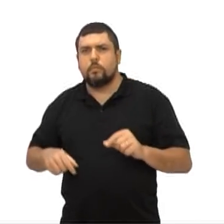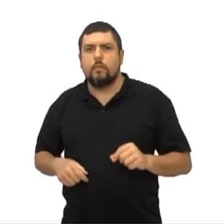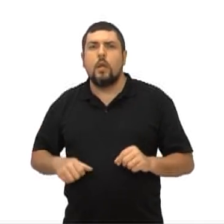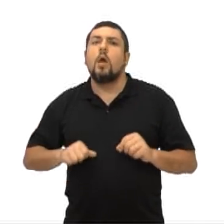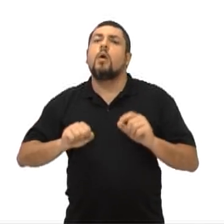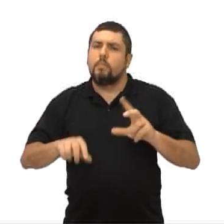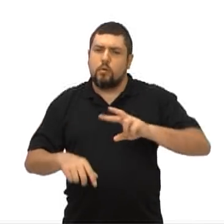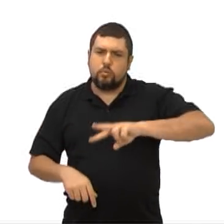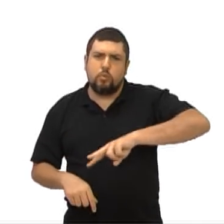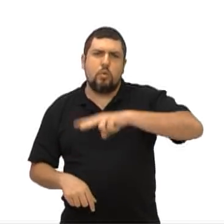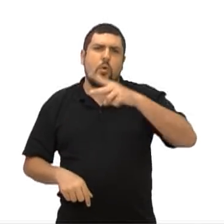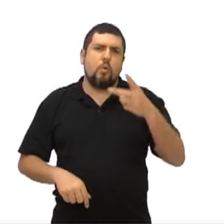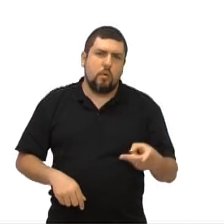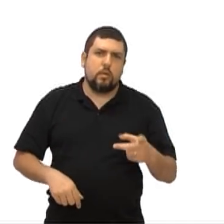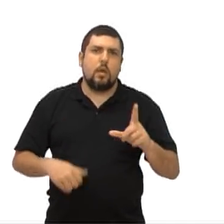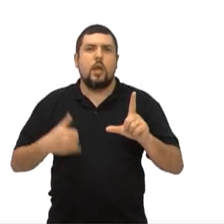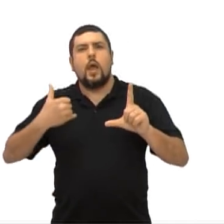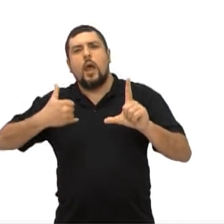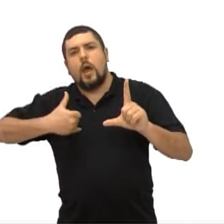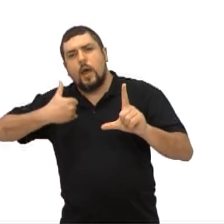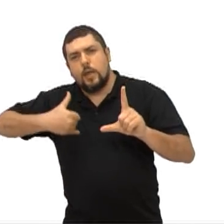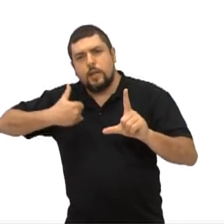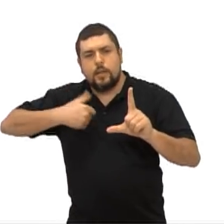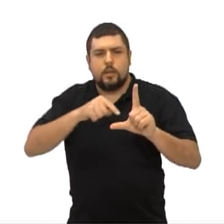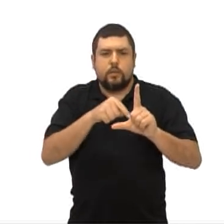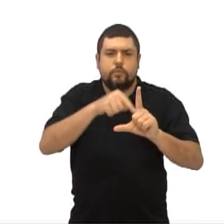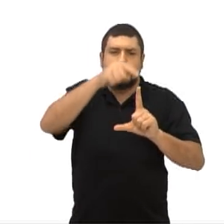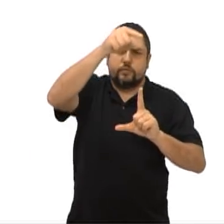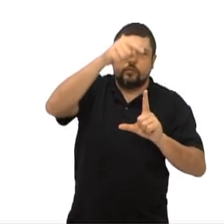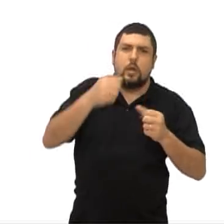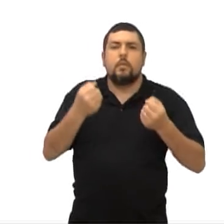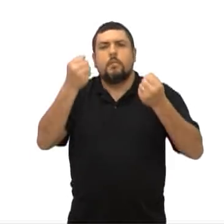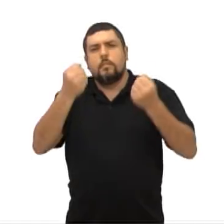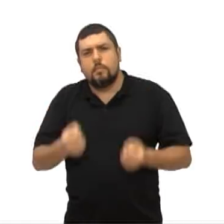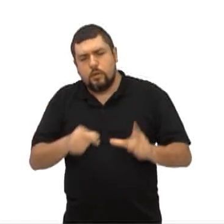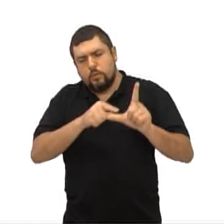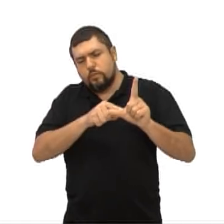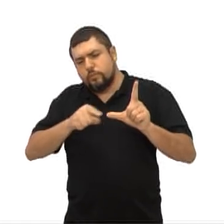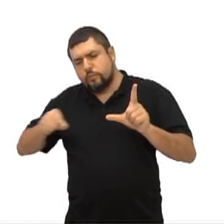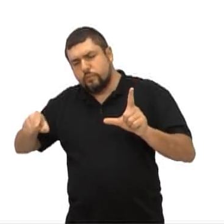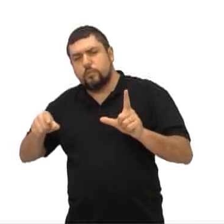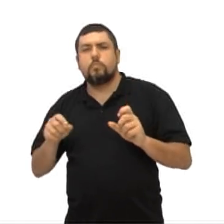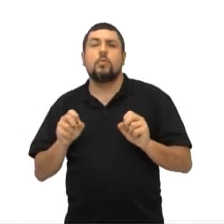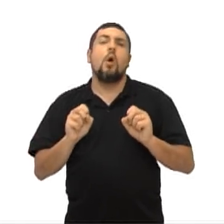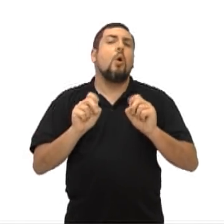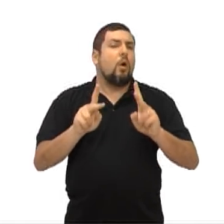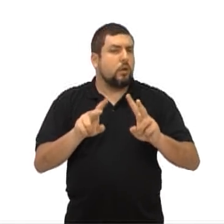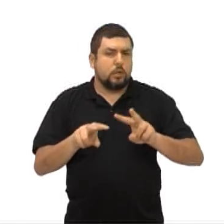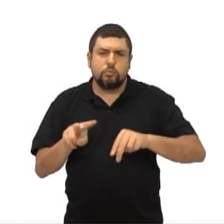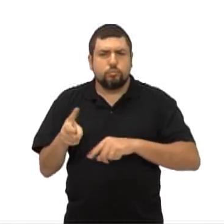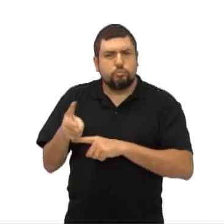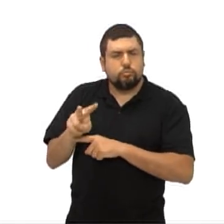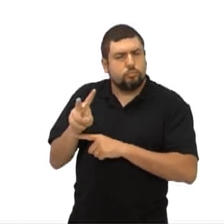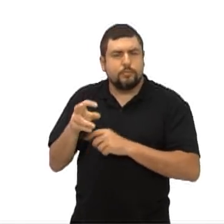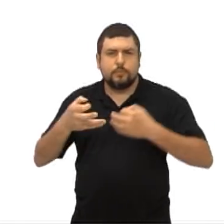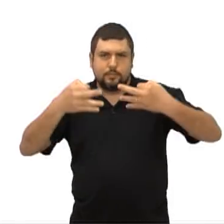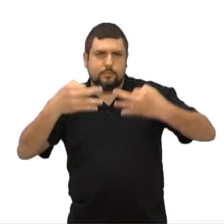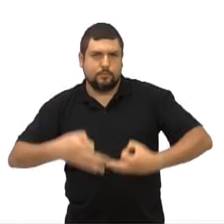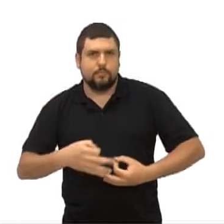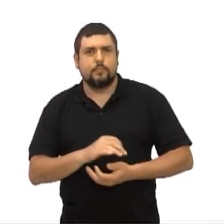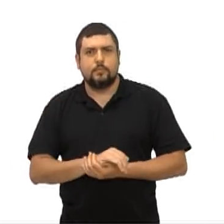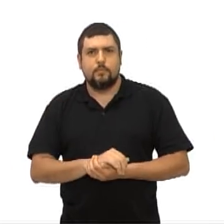tenha plotado ao contrário, a idade no eixo vertical e o peso no horizontal. As duas formas estão corretas nesse caso.